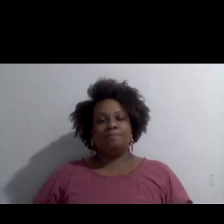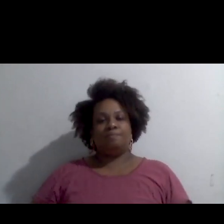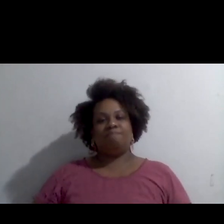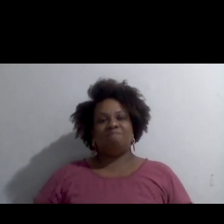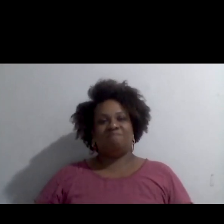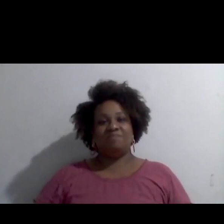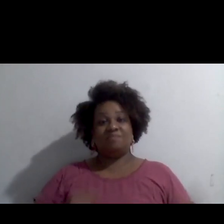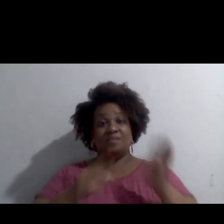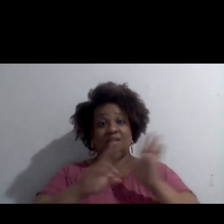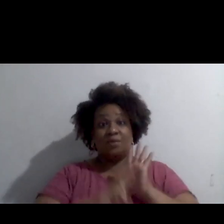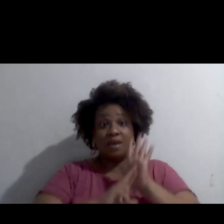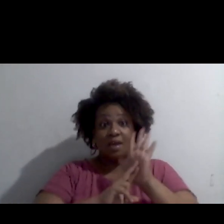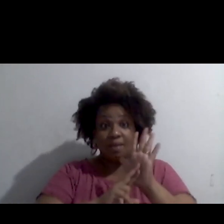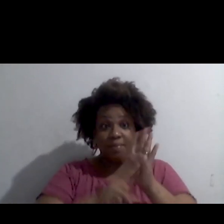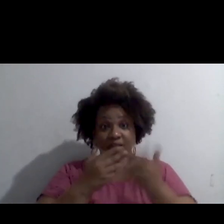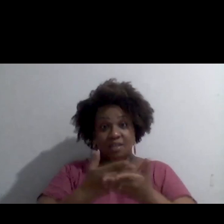representar, de alguma forma,